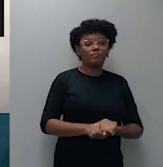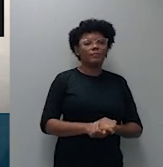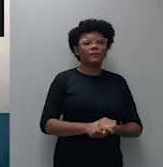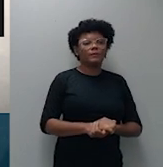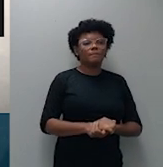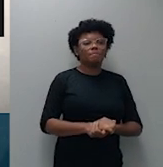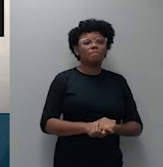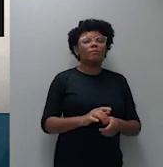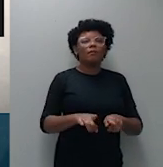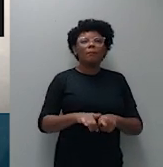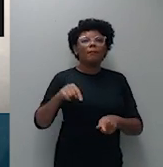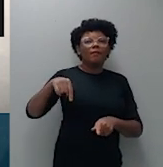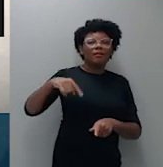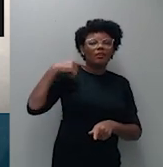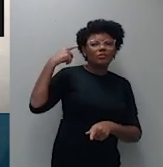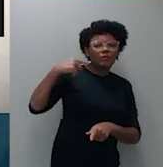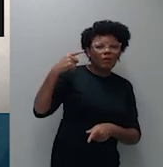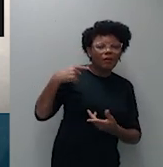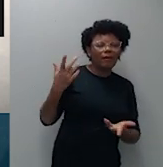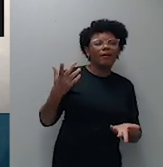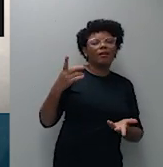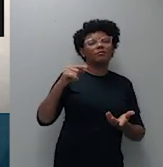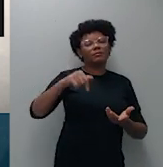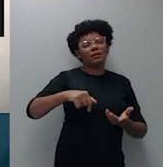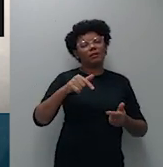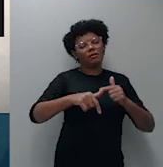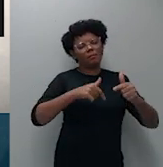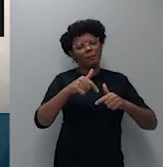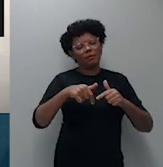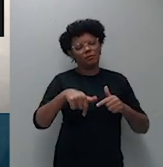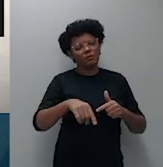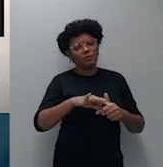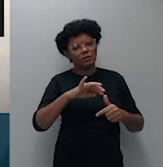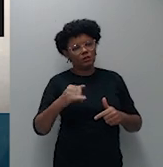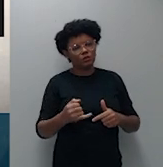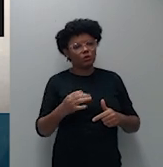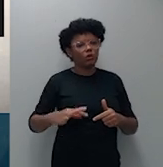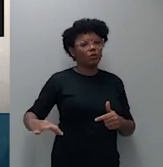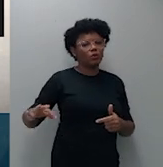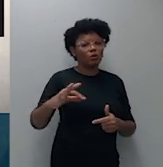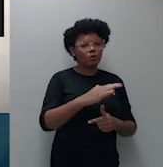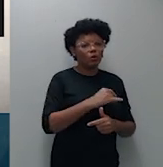senhoras e senhores advogados advogados servidores servidores